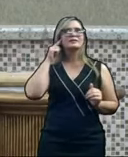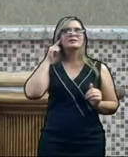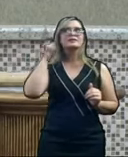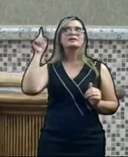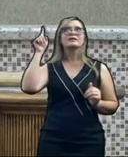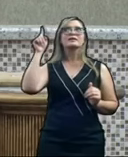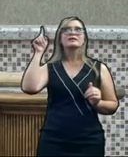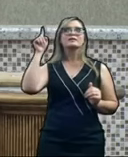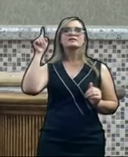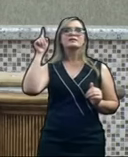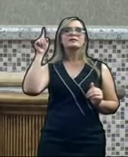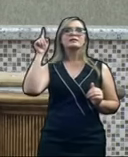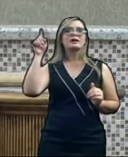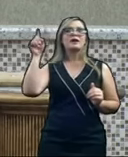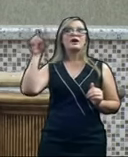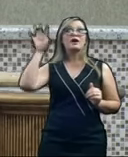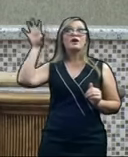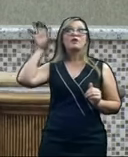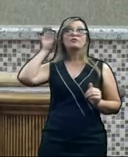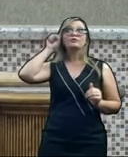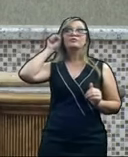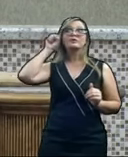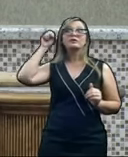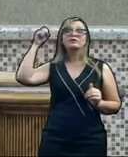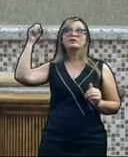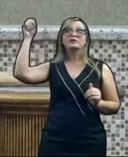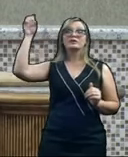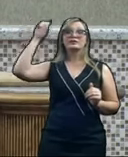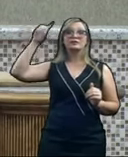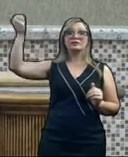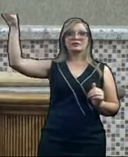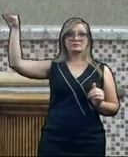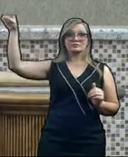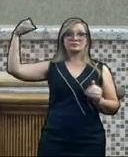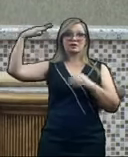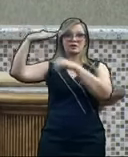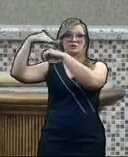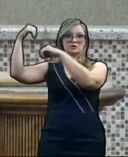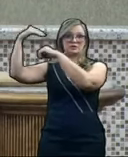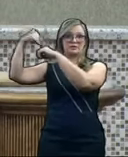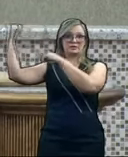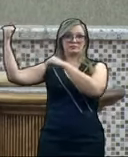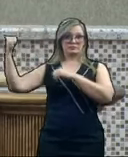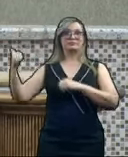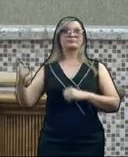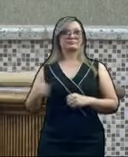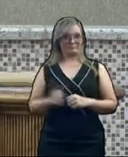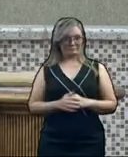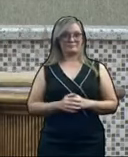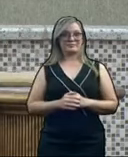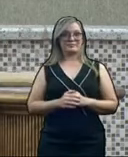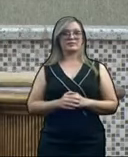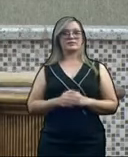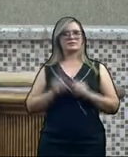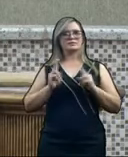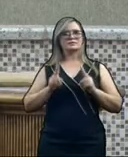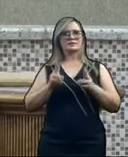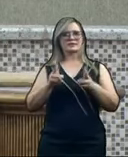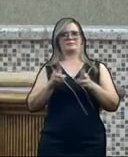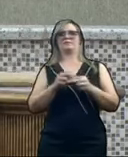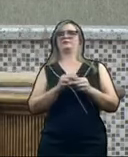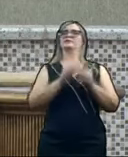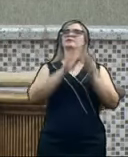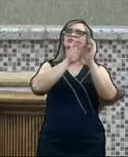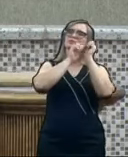e ele ouvia mas não tinha o discernimento ele buscou de sedimento não pastor Fique atento a voz de Deus na sua